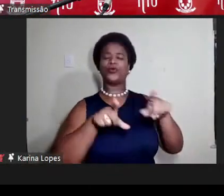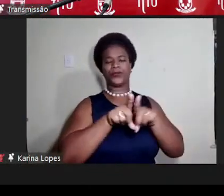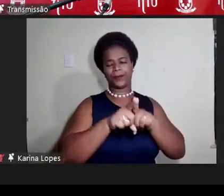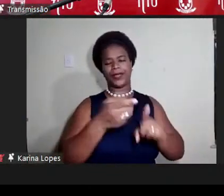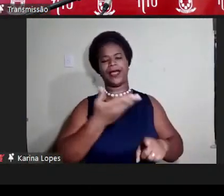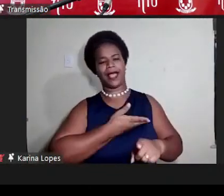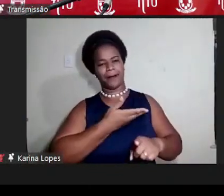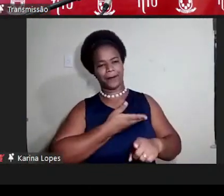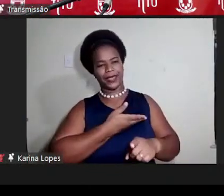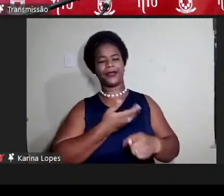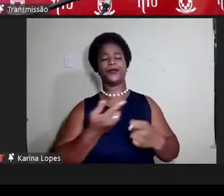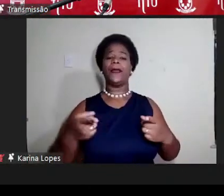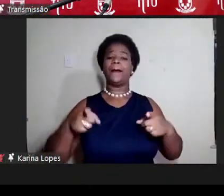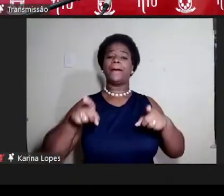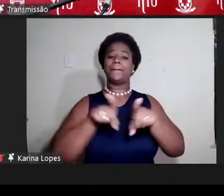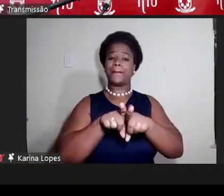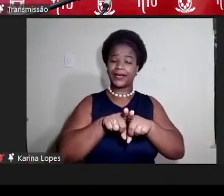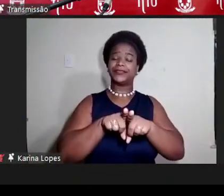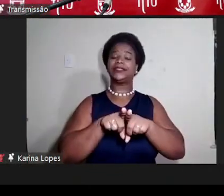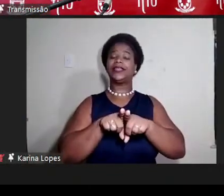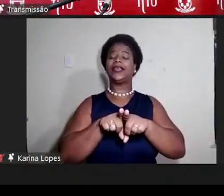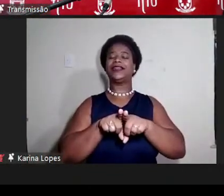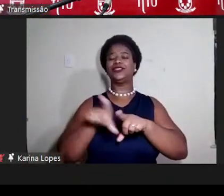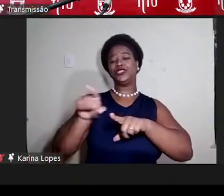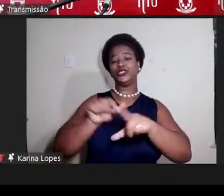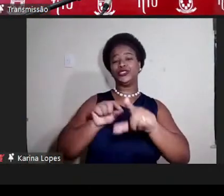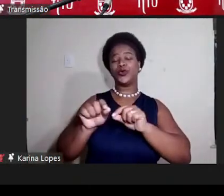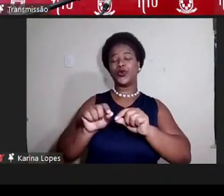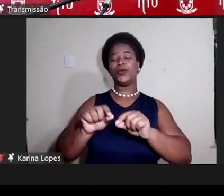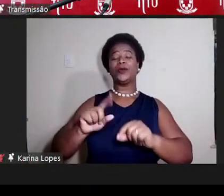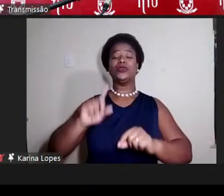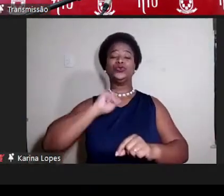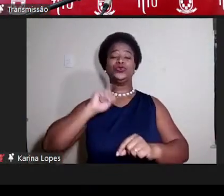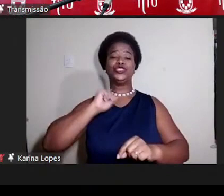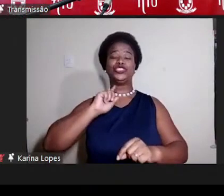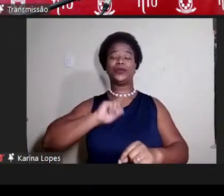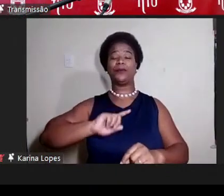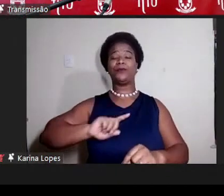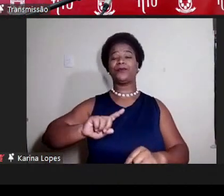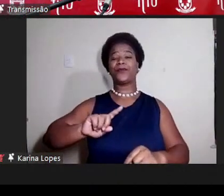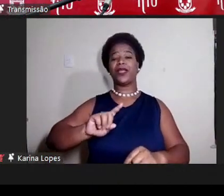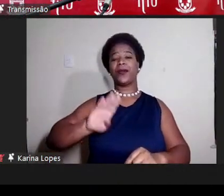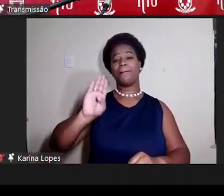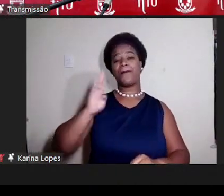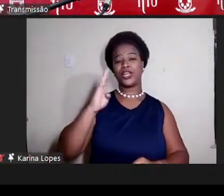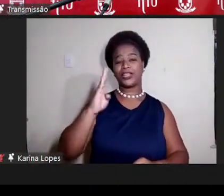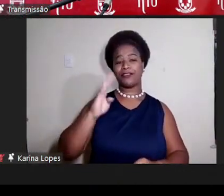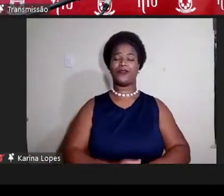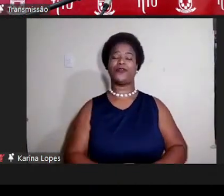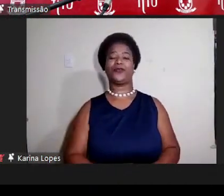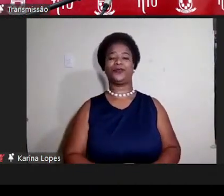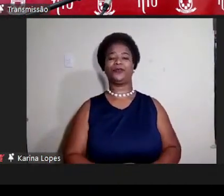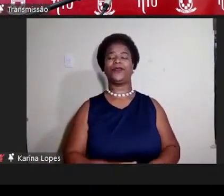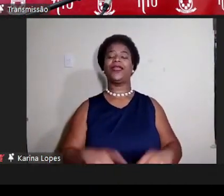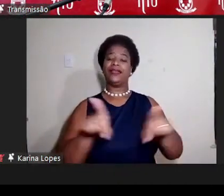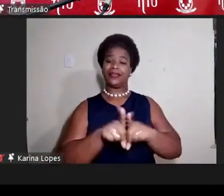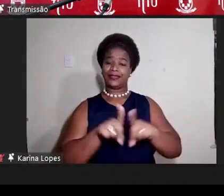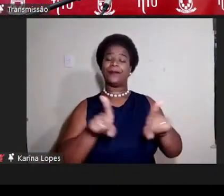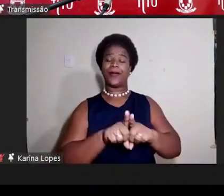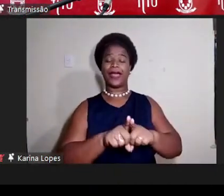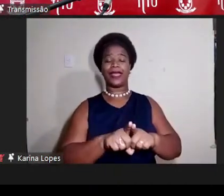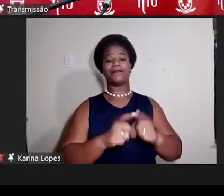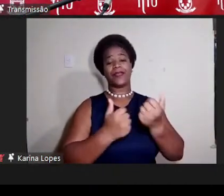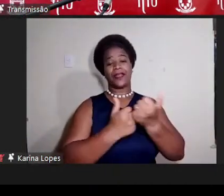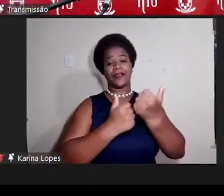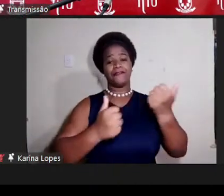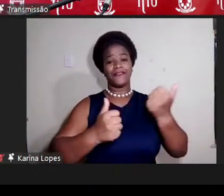de escolha pelo Botafogo, minha vice-reitora, professora Gilene Alves da Silva,